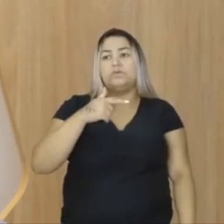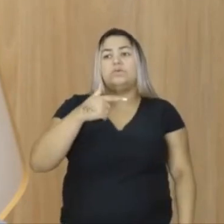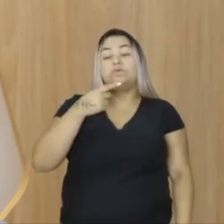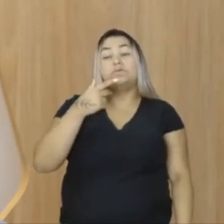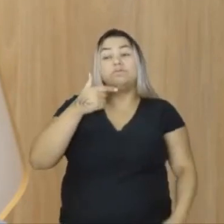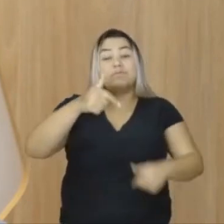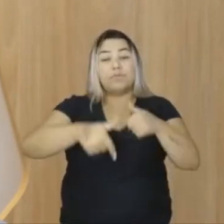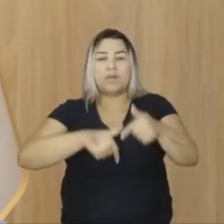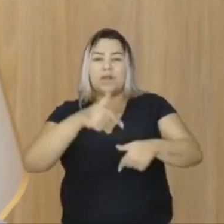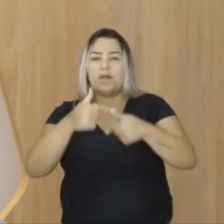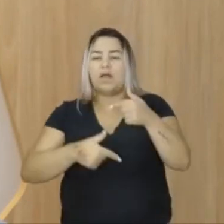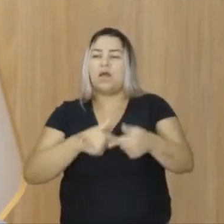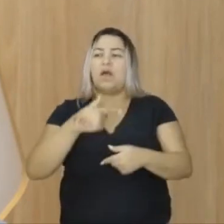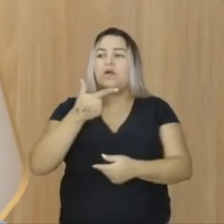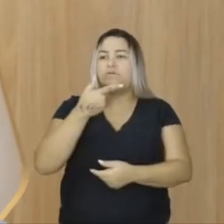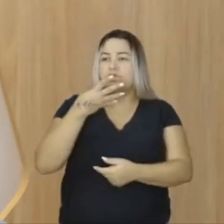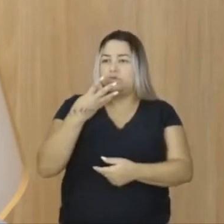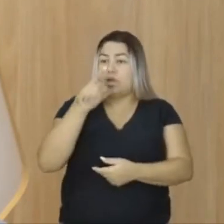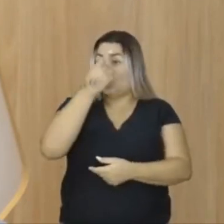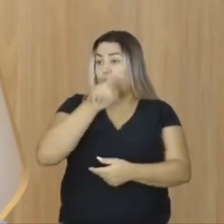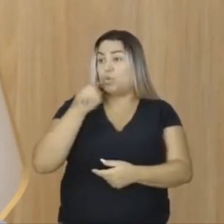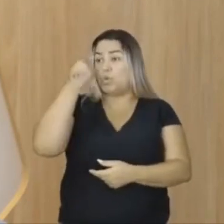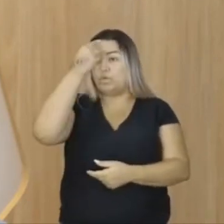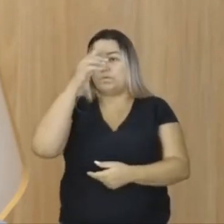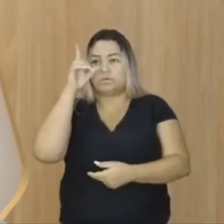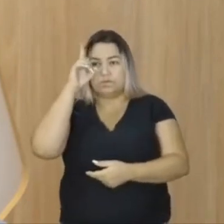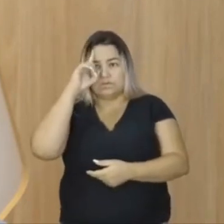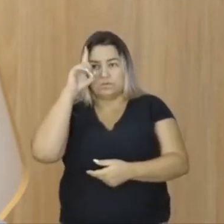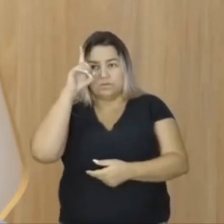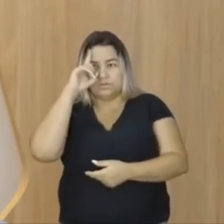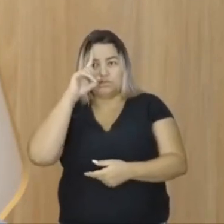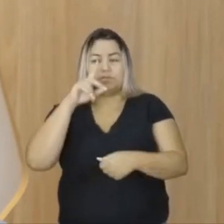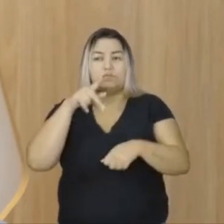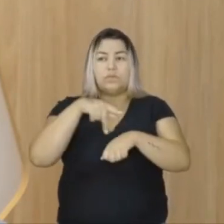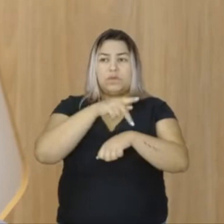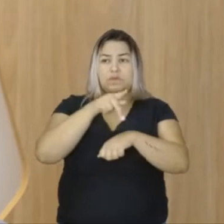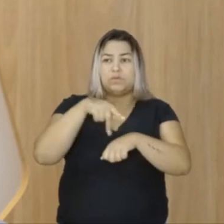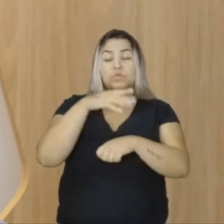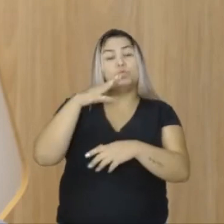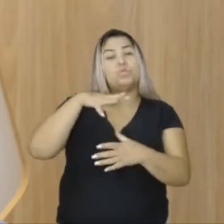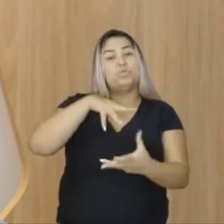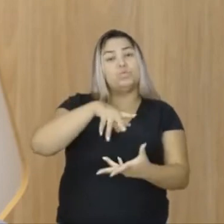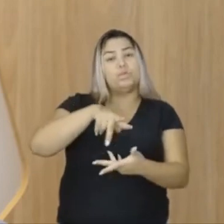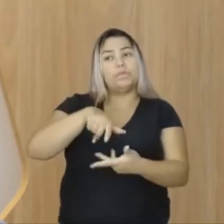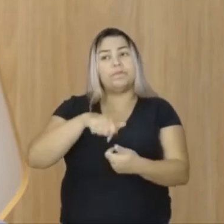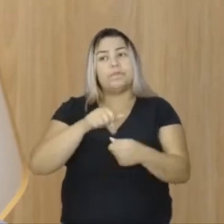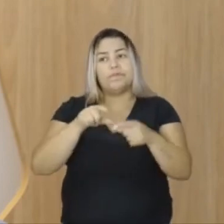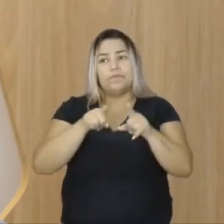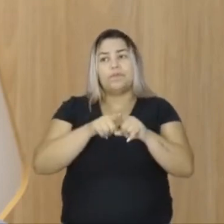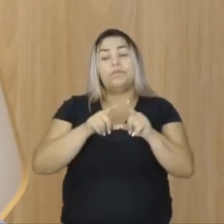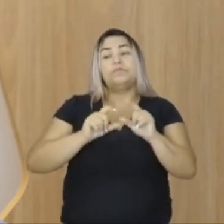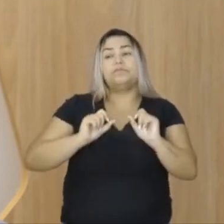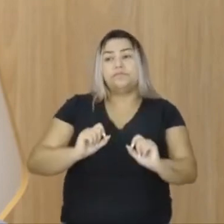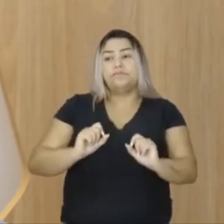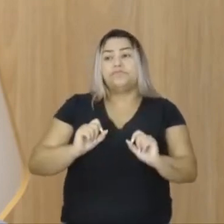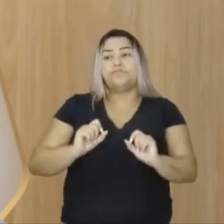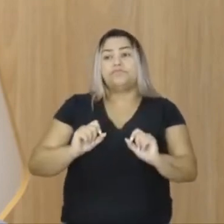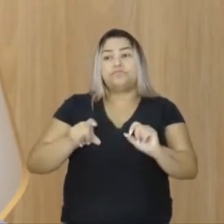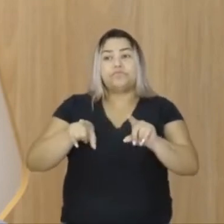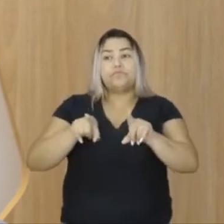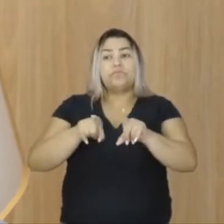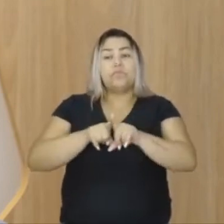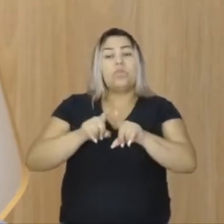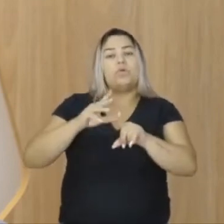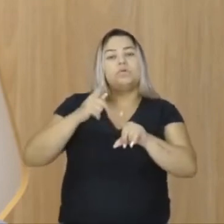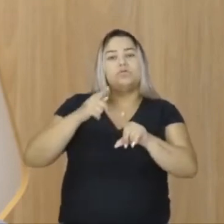por dia. Estão presentes em 195 países no mundo. E nós somos a legislação mais moderna de